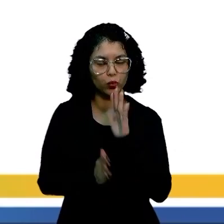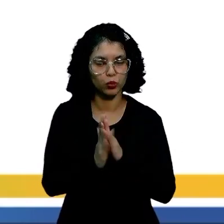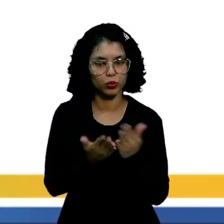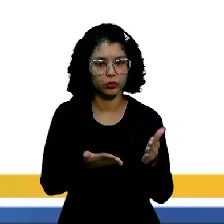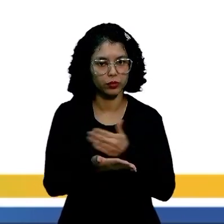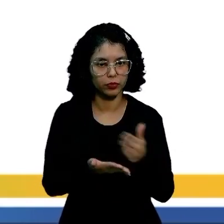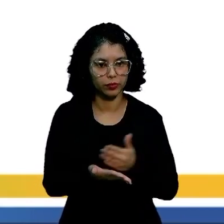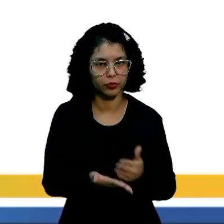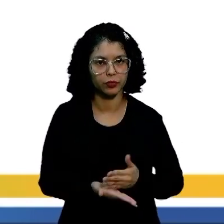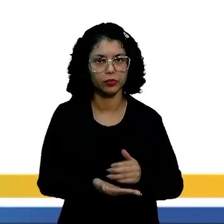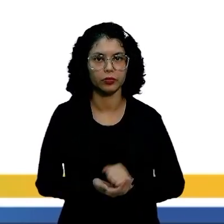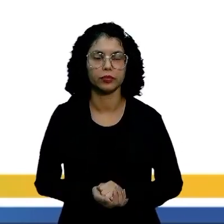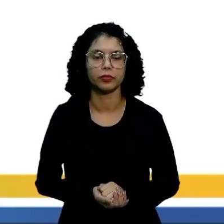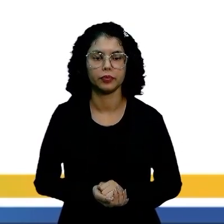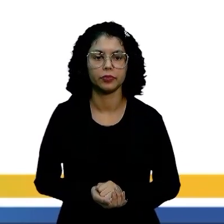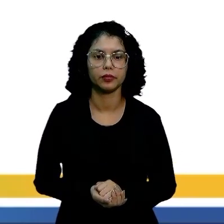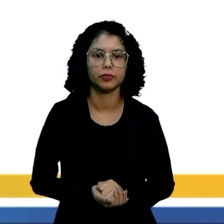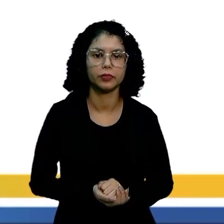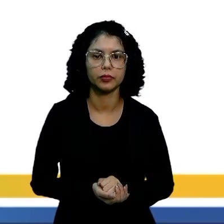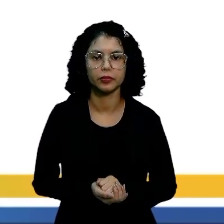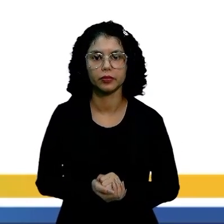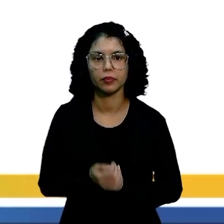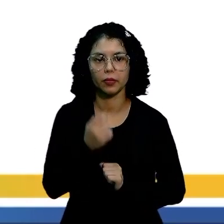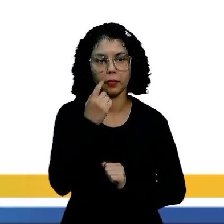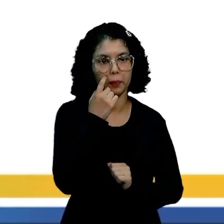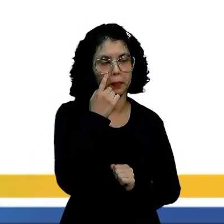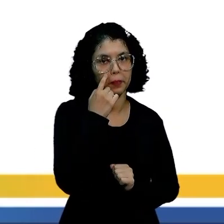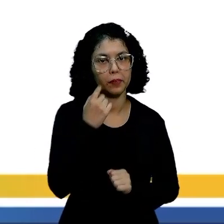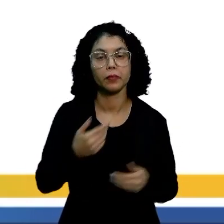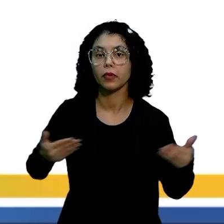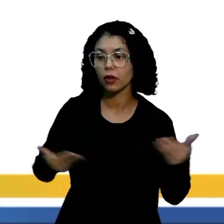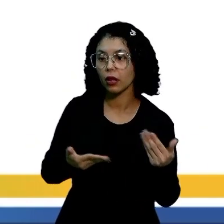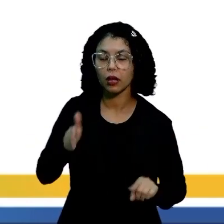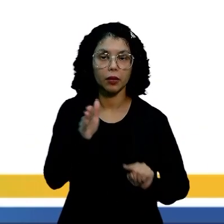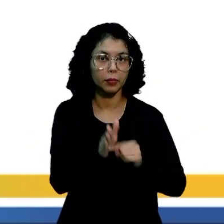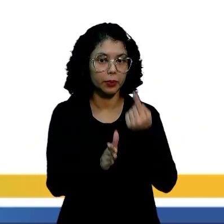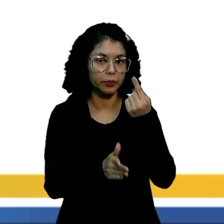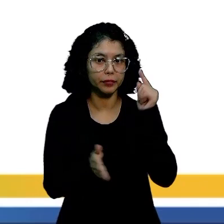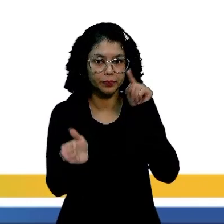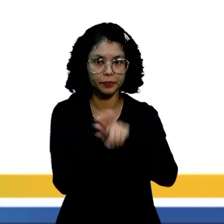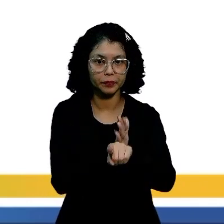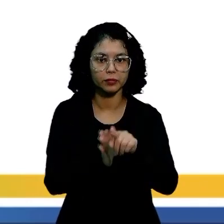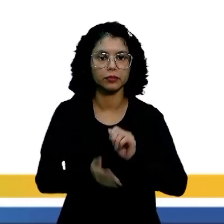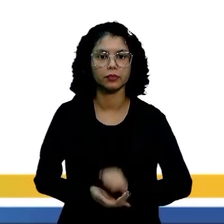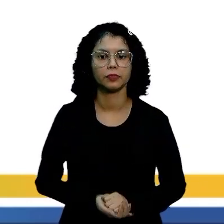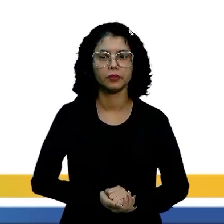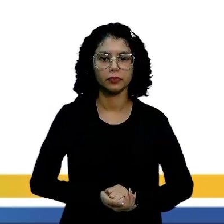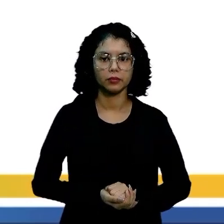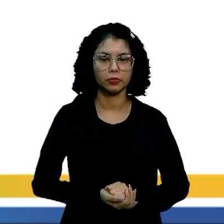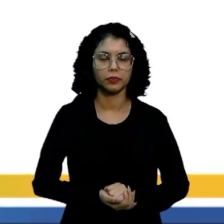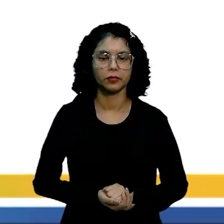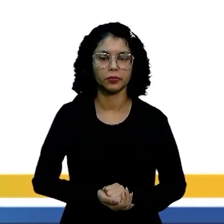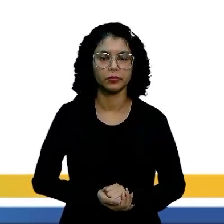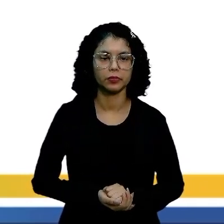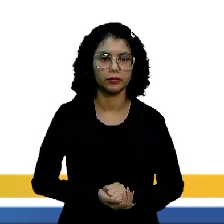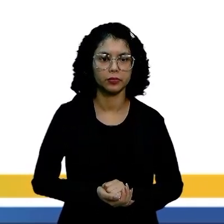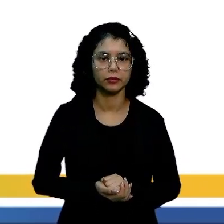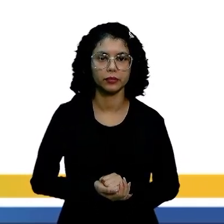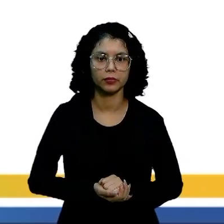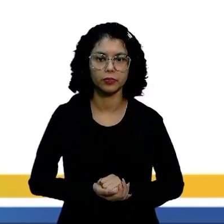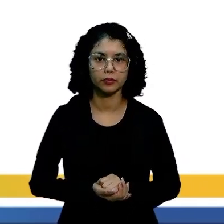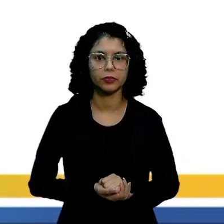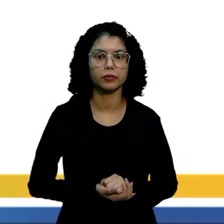no seu caderno de questões. Nós vamos para a primeira questão do livro, a prova